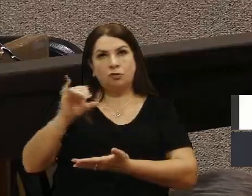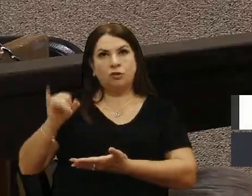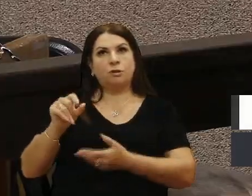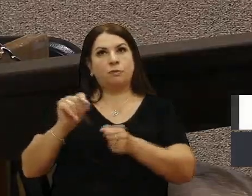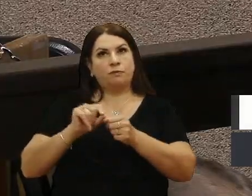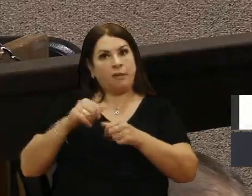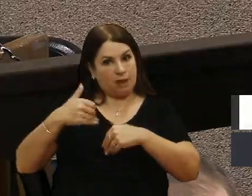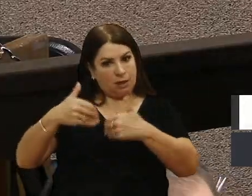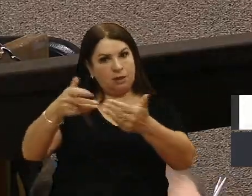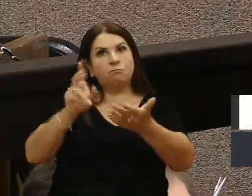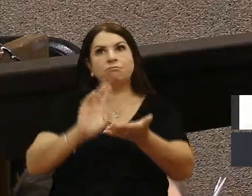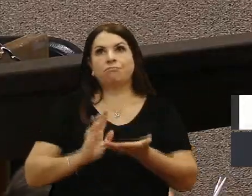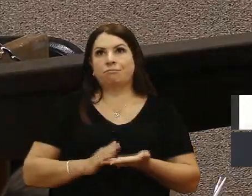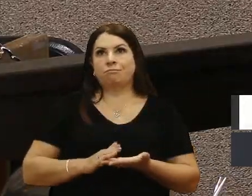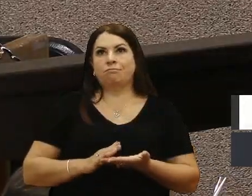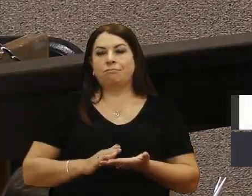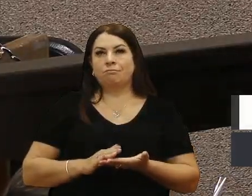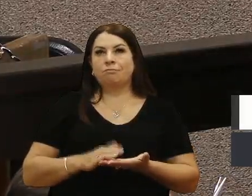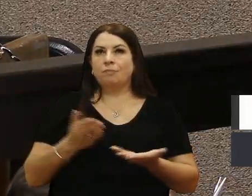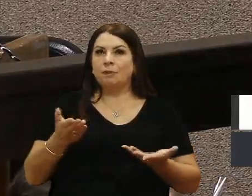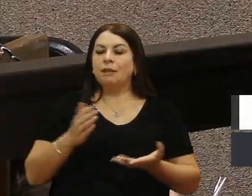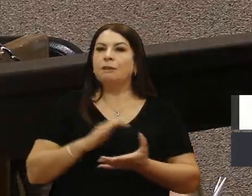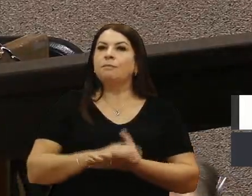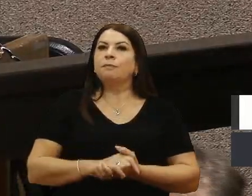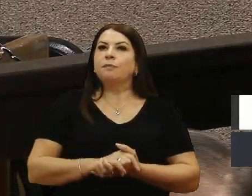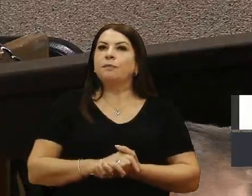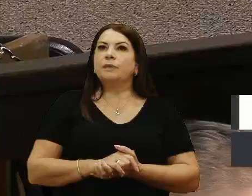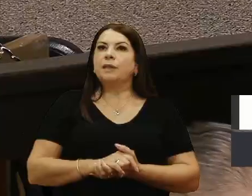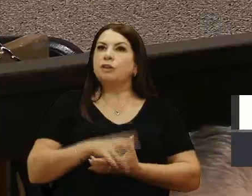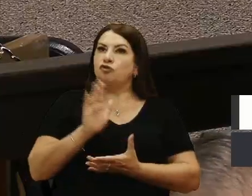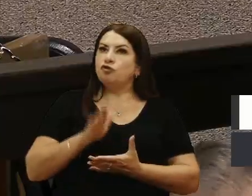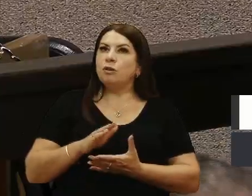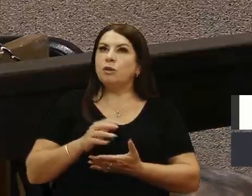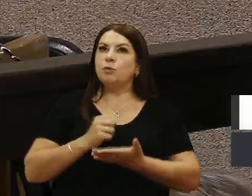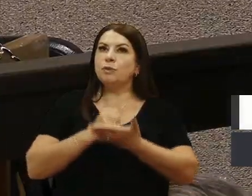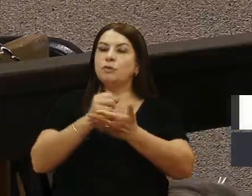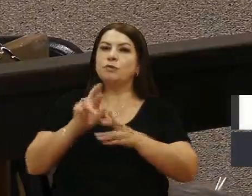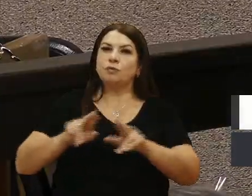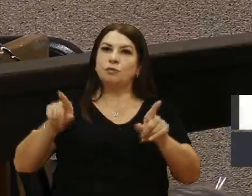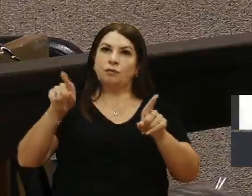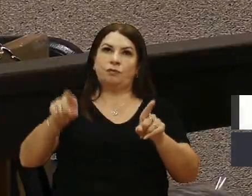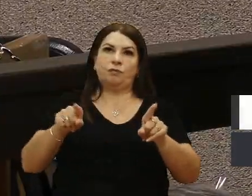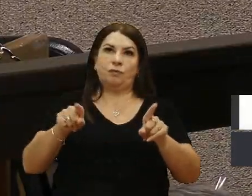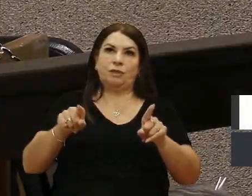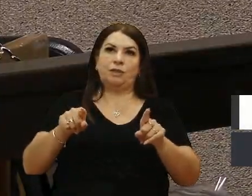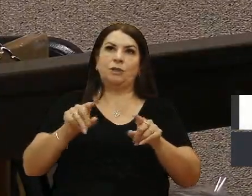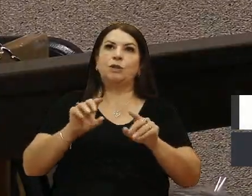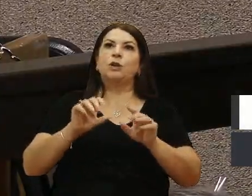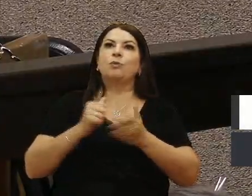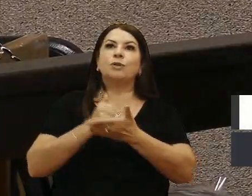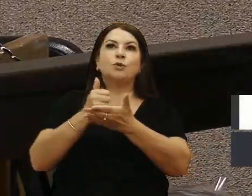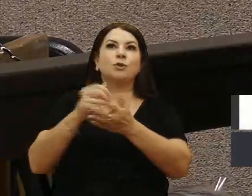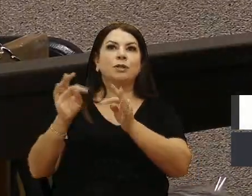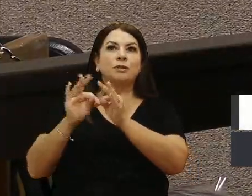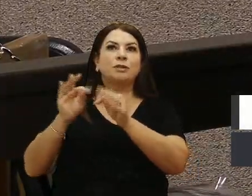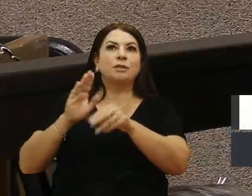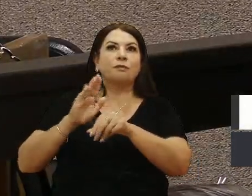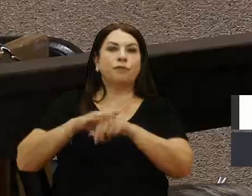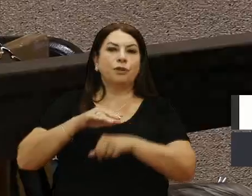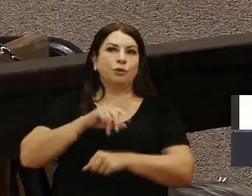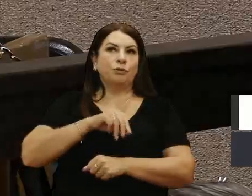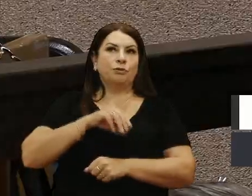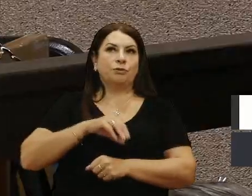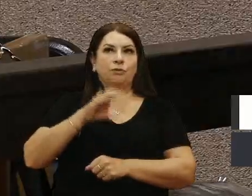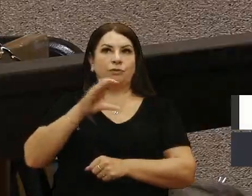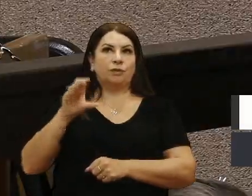fazer andar as coisas, exatamente, né? Já é um assessor diferenciado dos outros, é um assessor técnico, já ganha mais